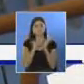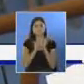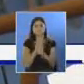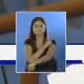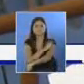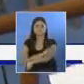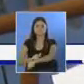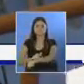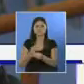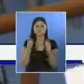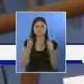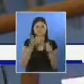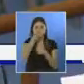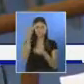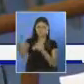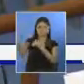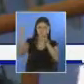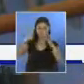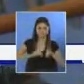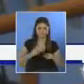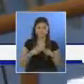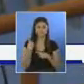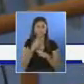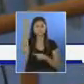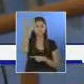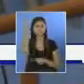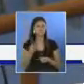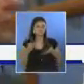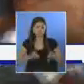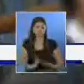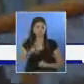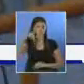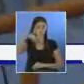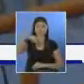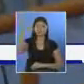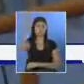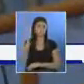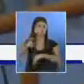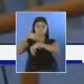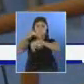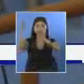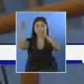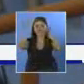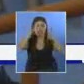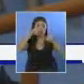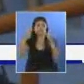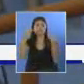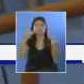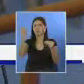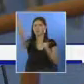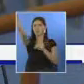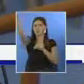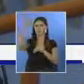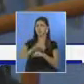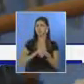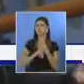Isso é falta de respeito. O é isso fora? Nós somos todos brasileiros. Nascemos todos em um país. Que